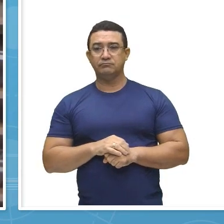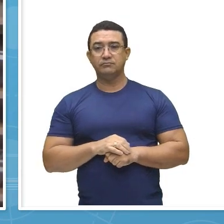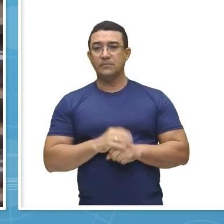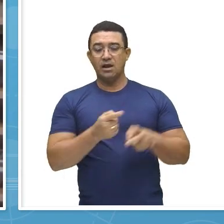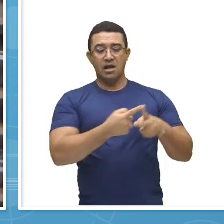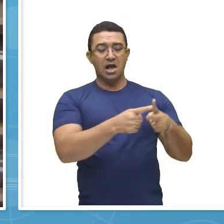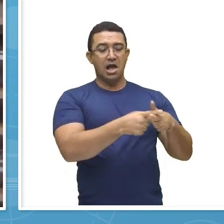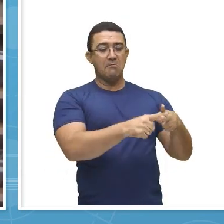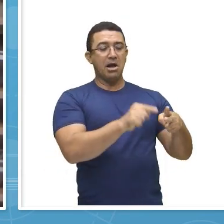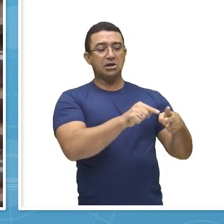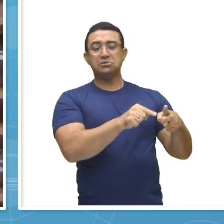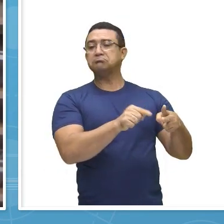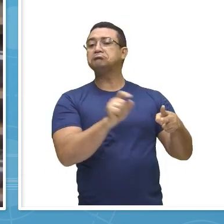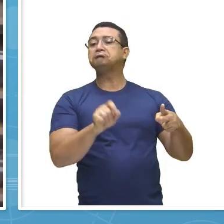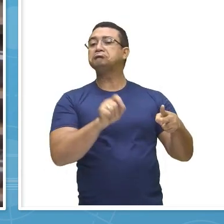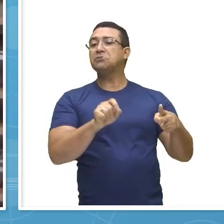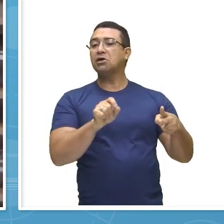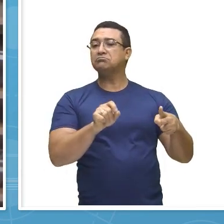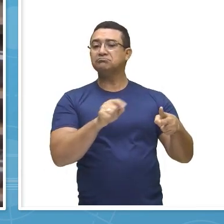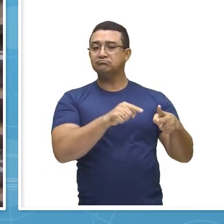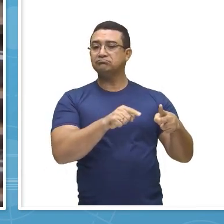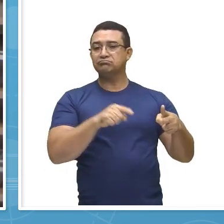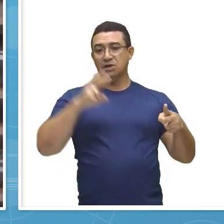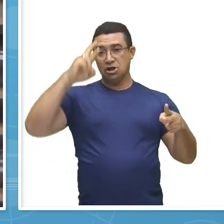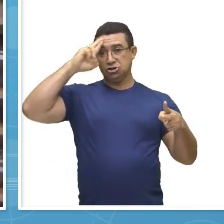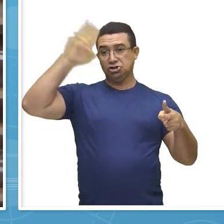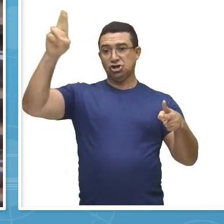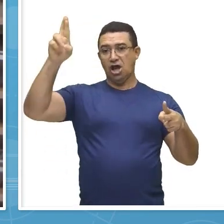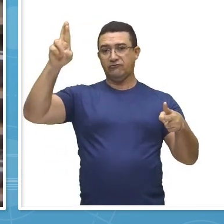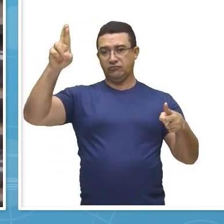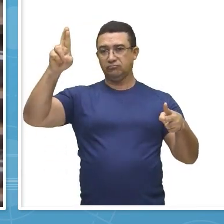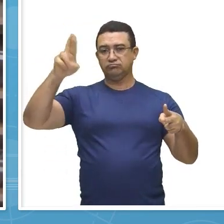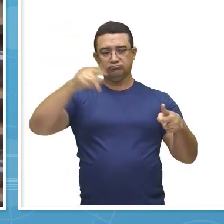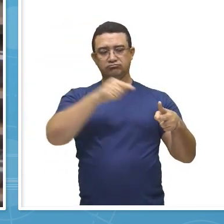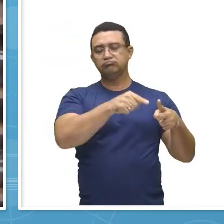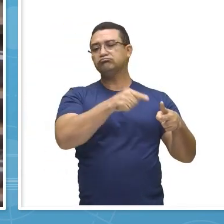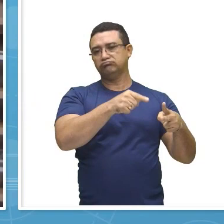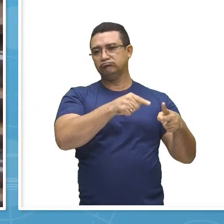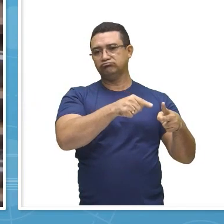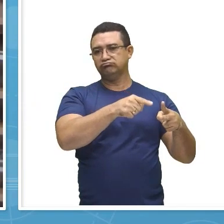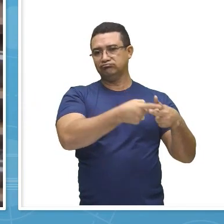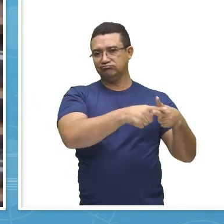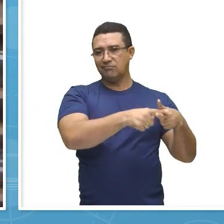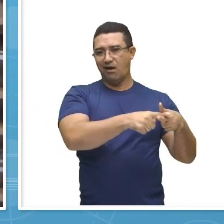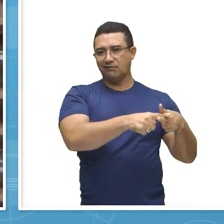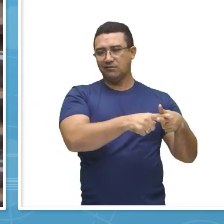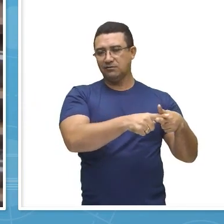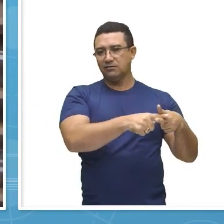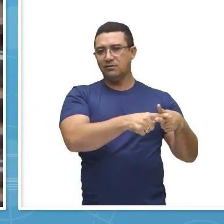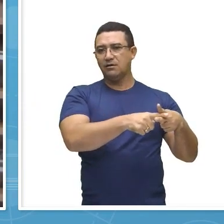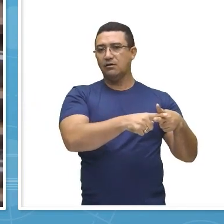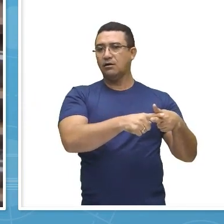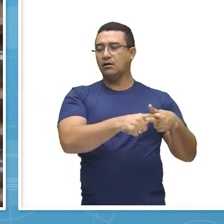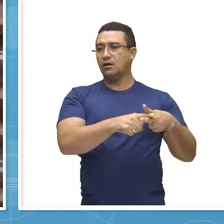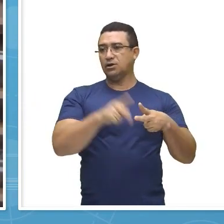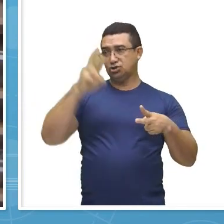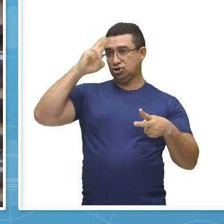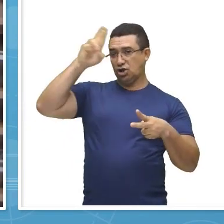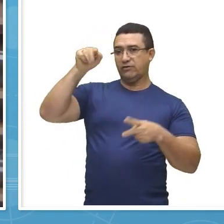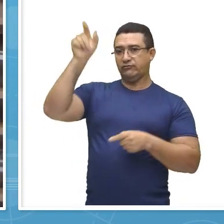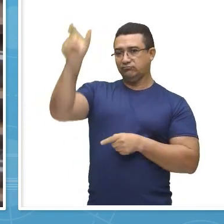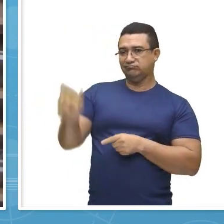Ao dono da fábrica. O dono da fábrica, ele está empobrecendo ou enriquecendo com o meu trabalho?